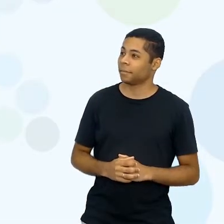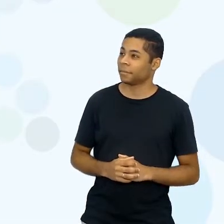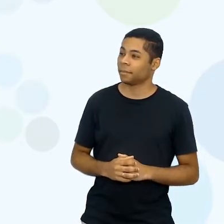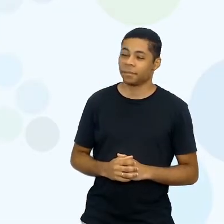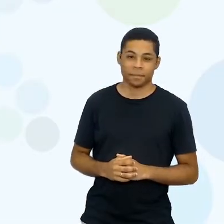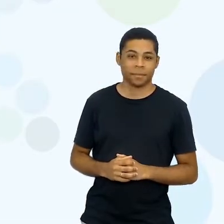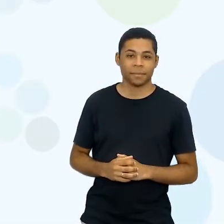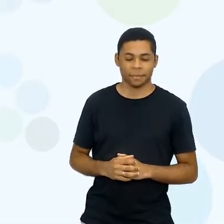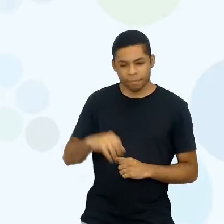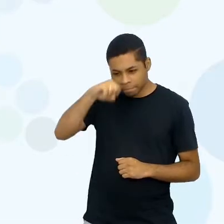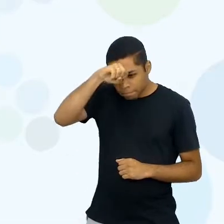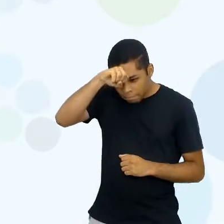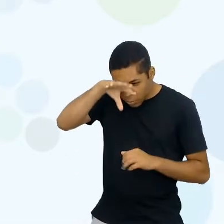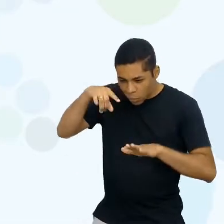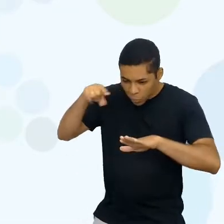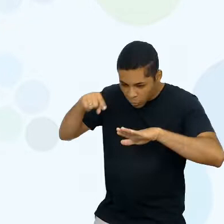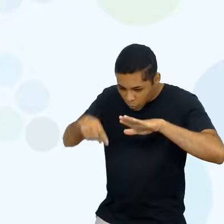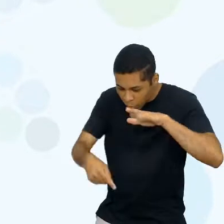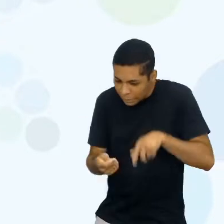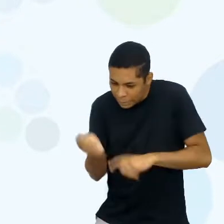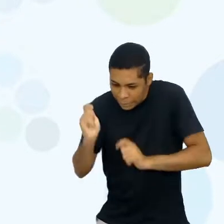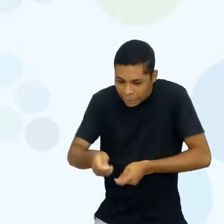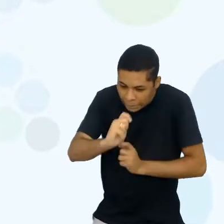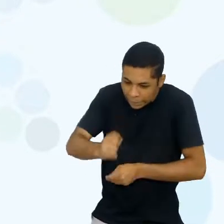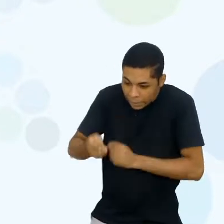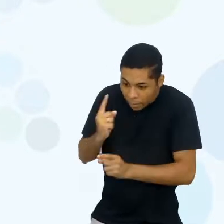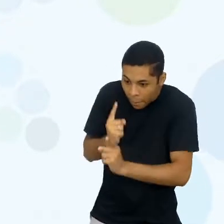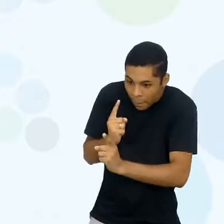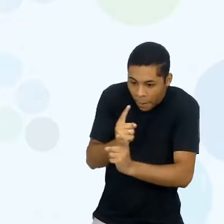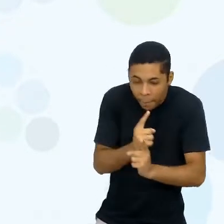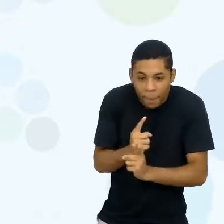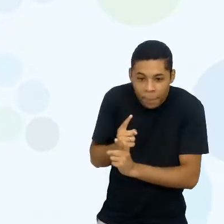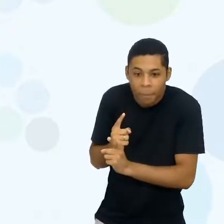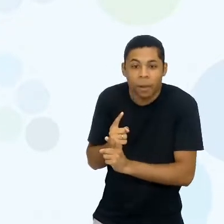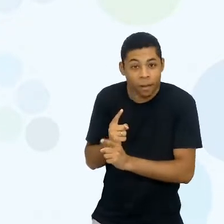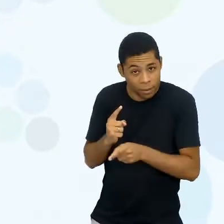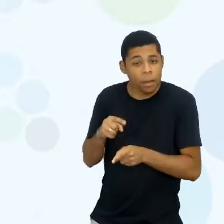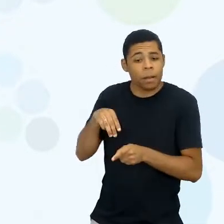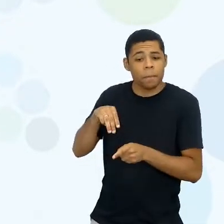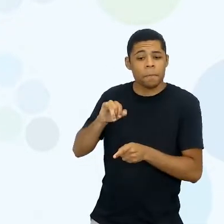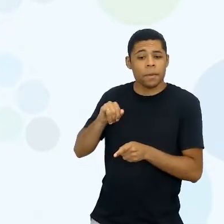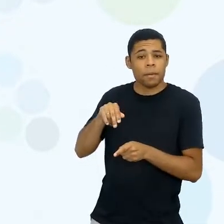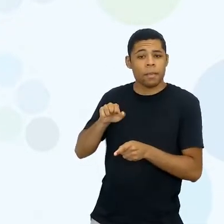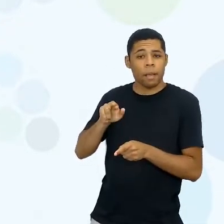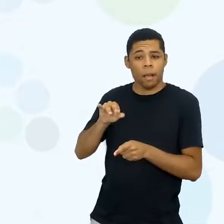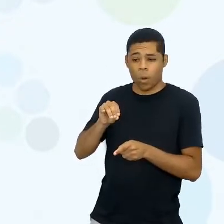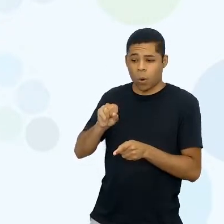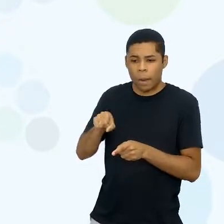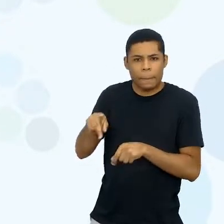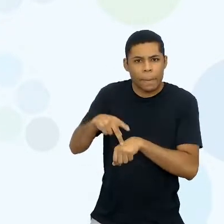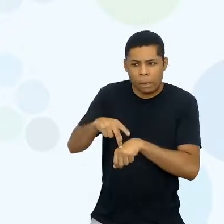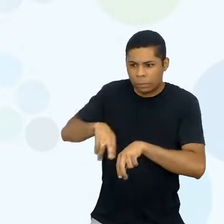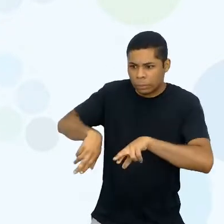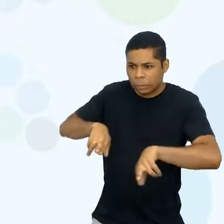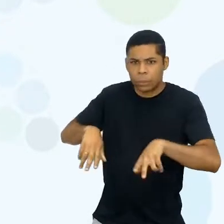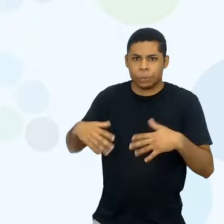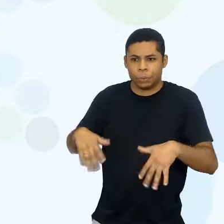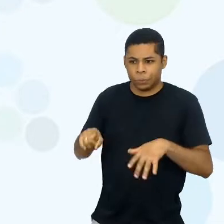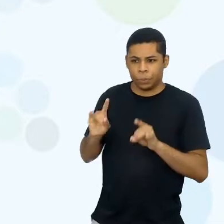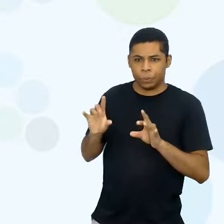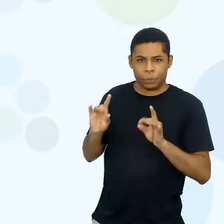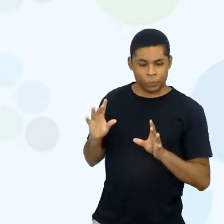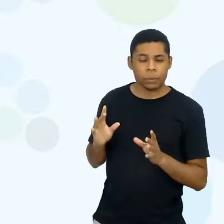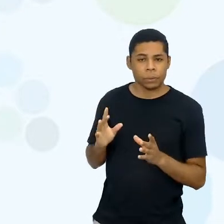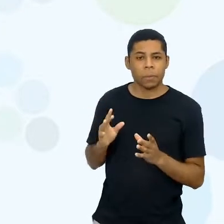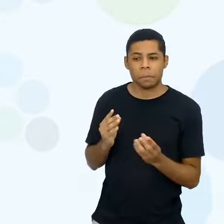e minérios do solo, atividade 3, desenvolvimento 2, e é a aula 3 desta atividade aí,